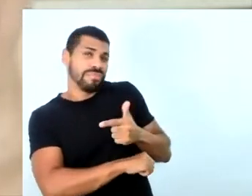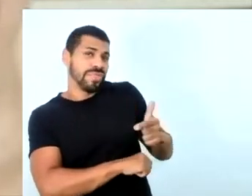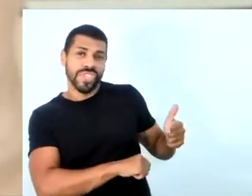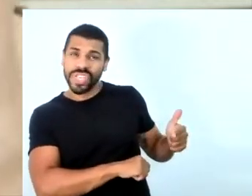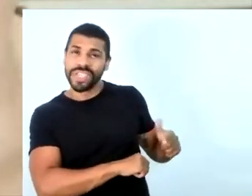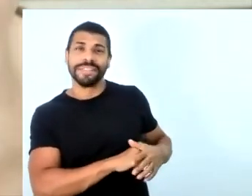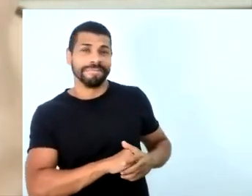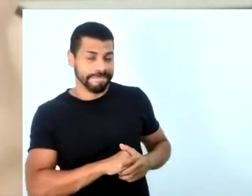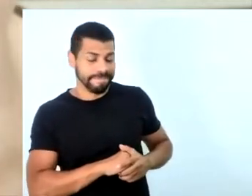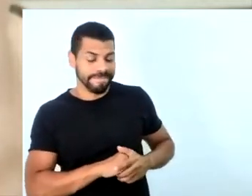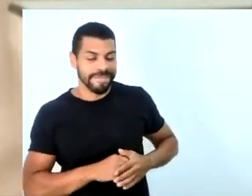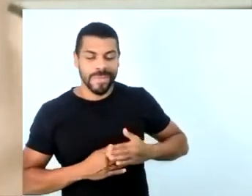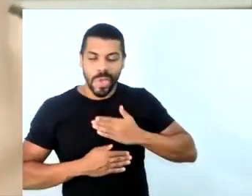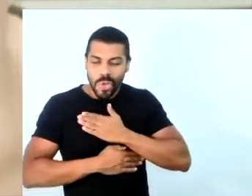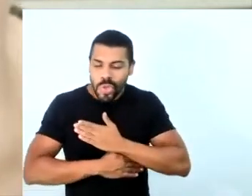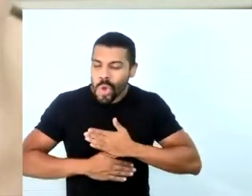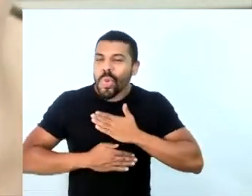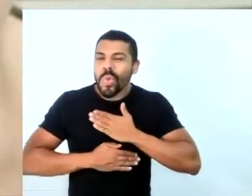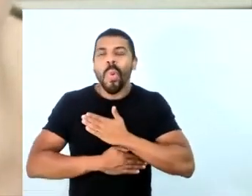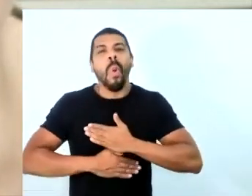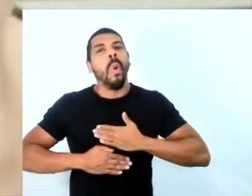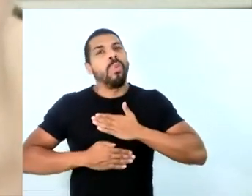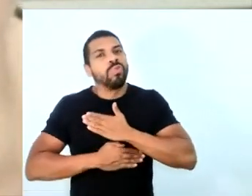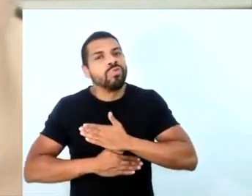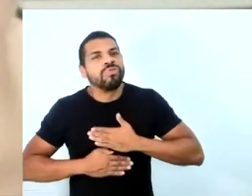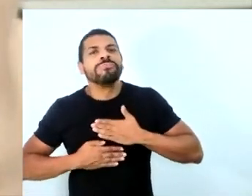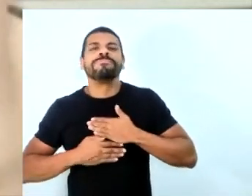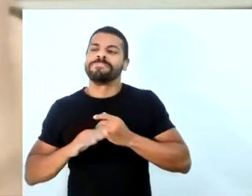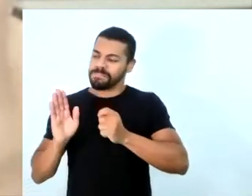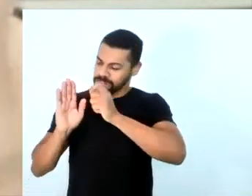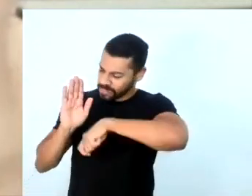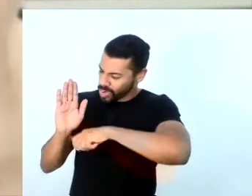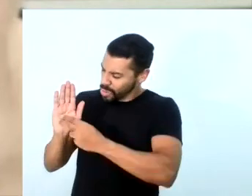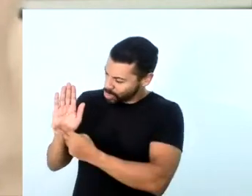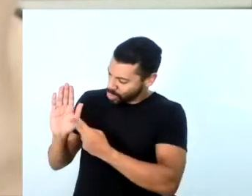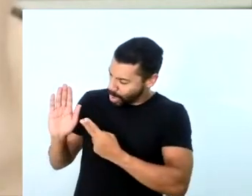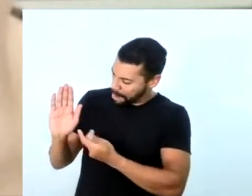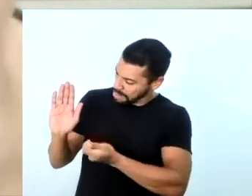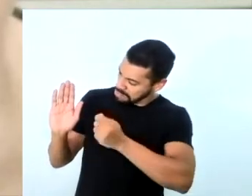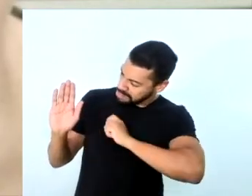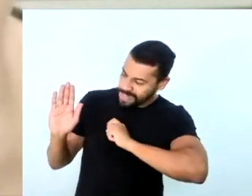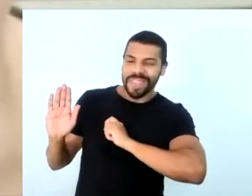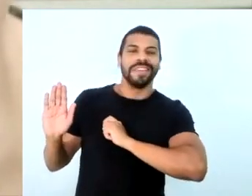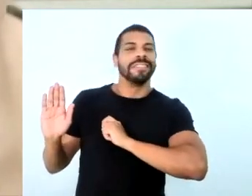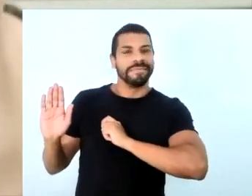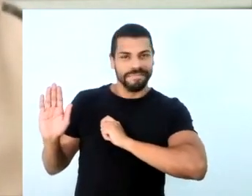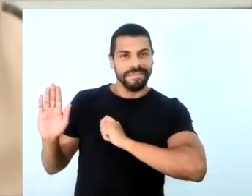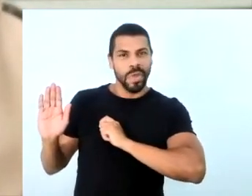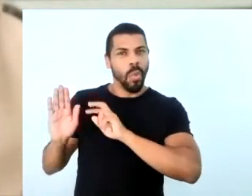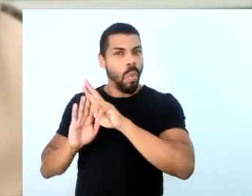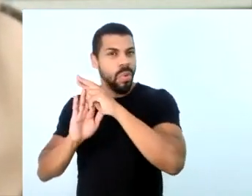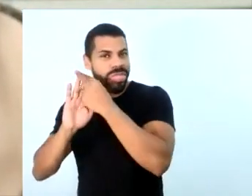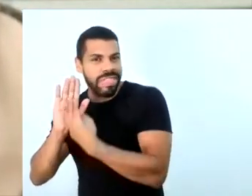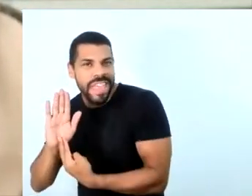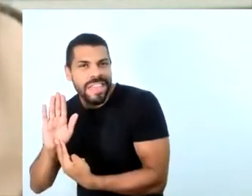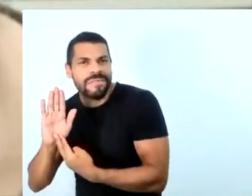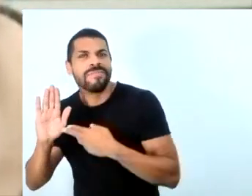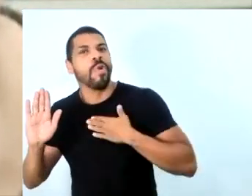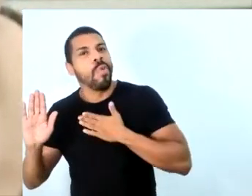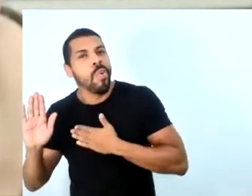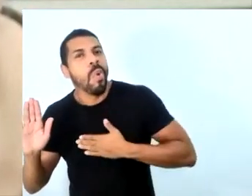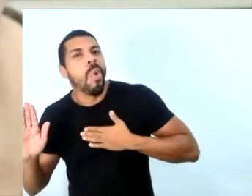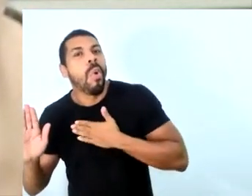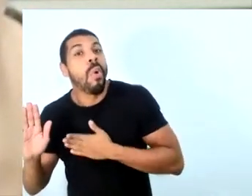Então, assim, eu gosto de assinar a direção, eu gosto de assinar roteiro, Porque, assim, a partir do momento que eu